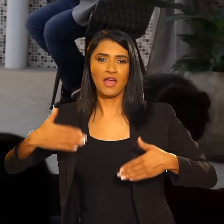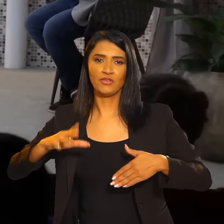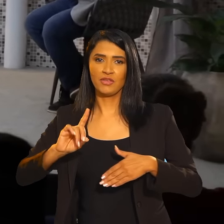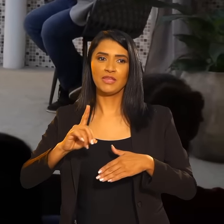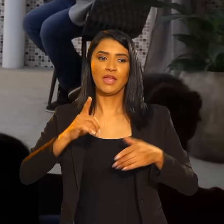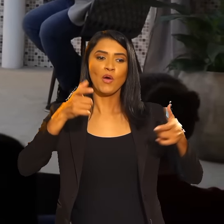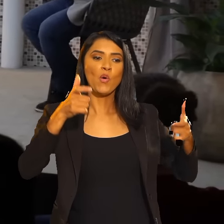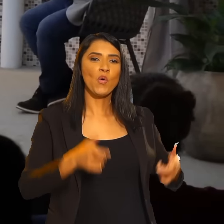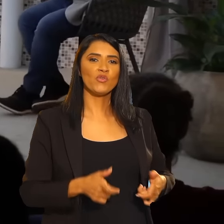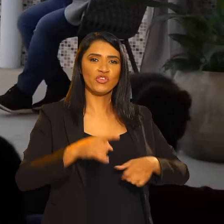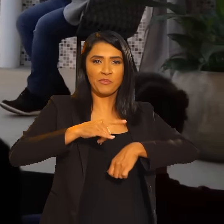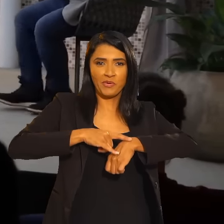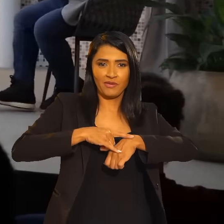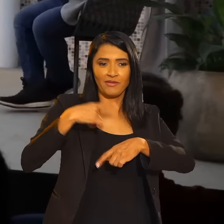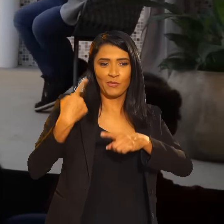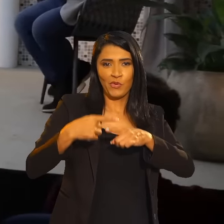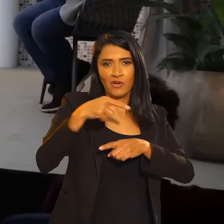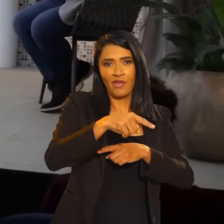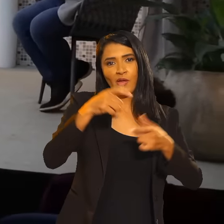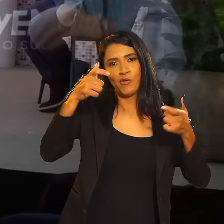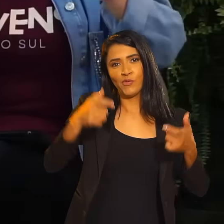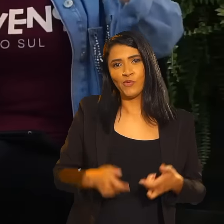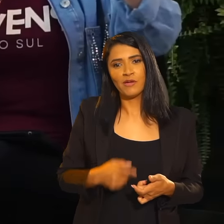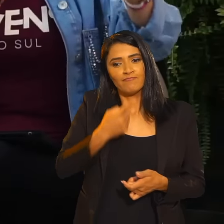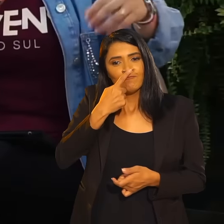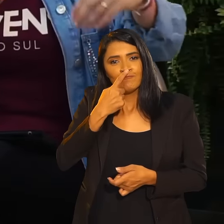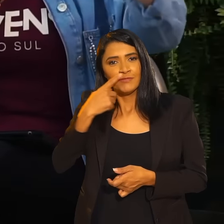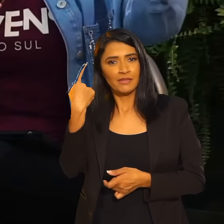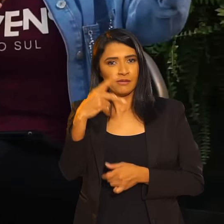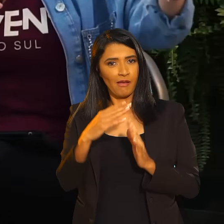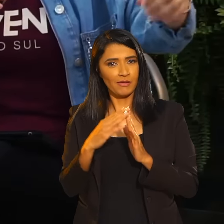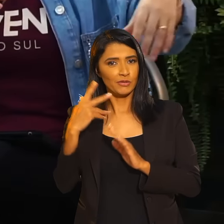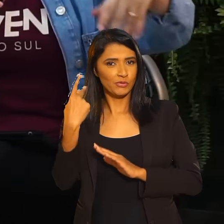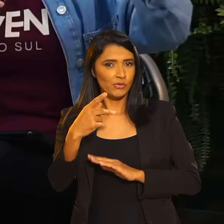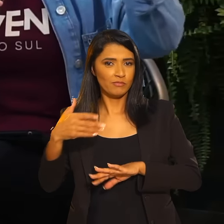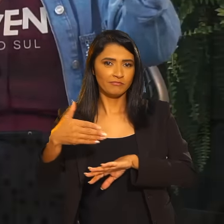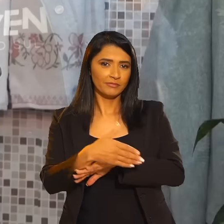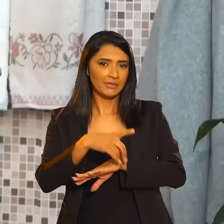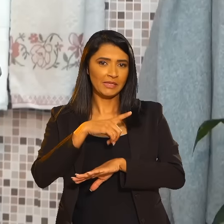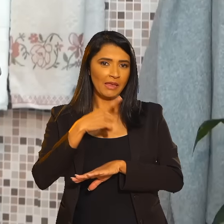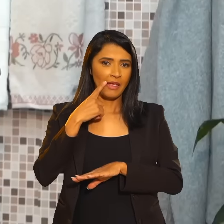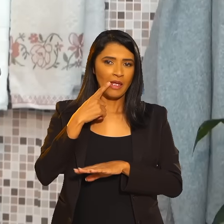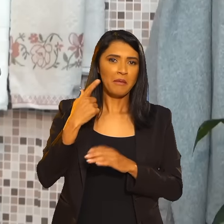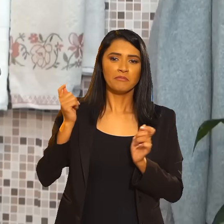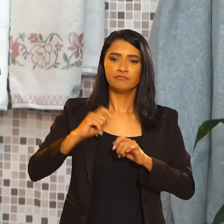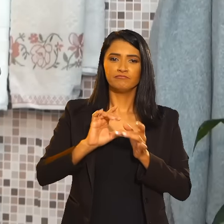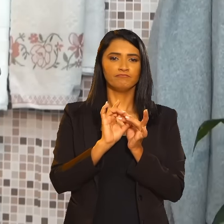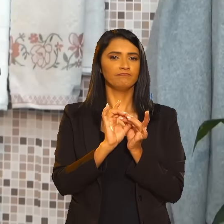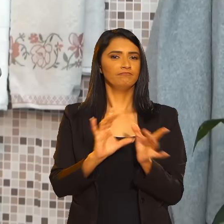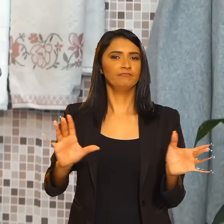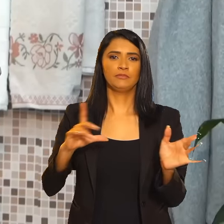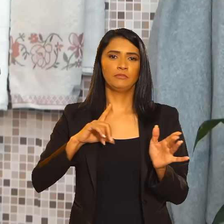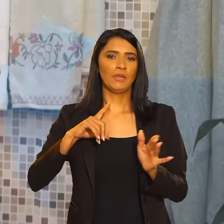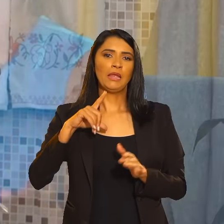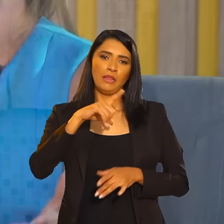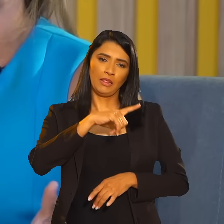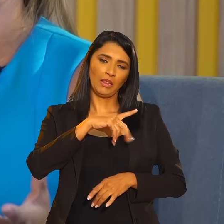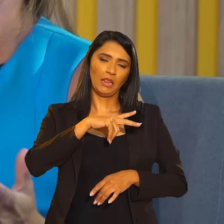um banheiro, justamente porque o banheiro é aquele lugar mais íntimo da sua casa, onde você não tem nenhum tabu, nenhuma restrição,